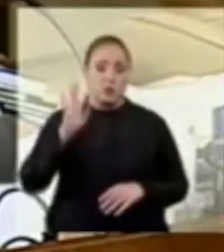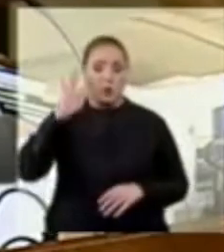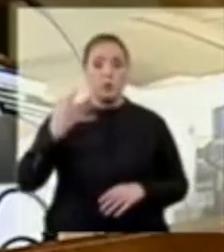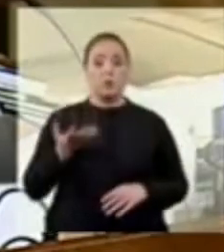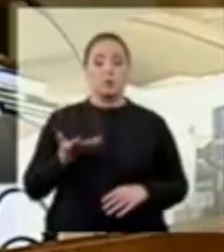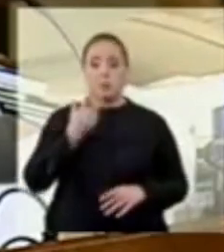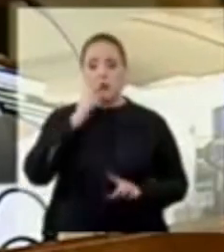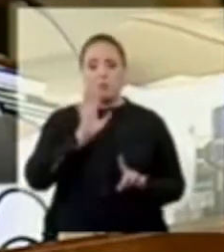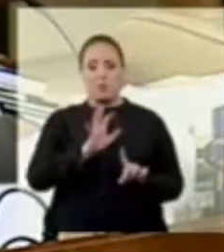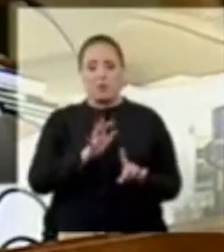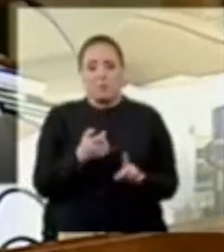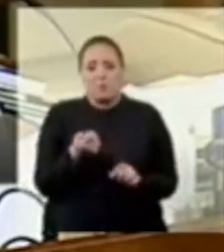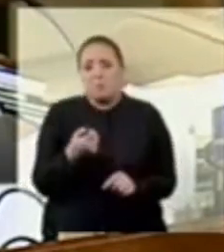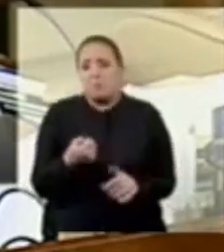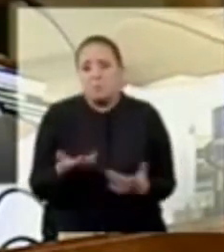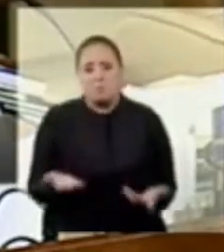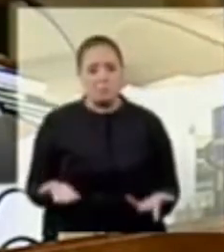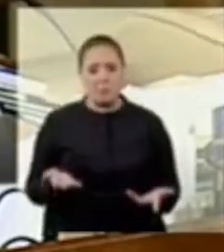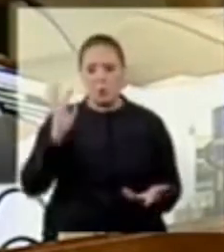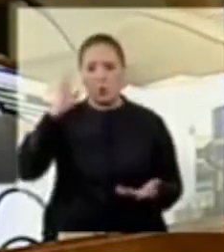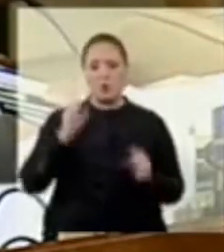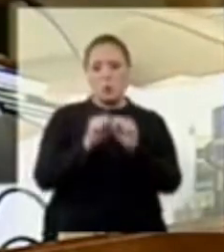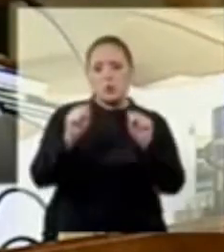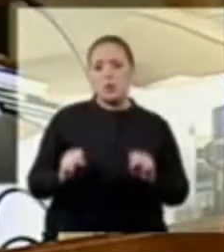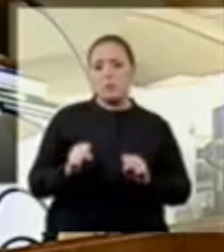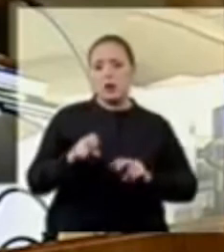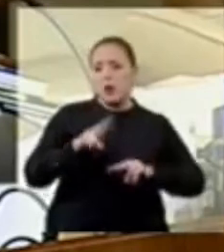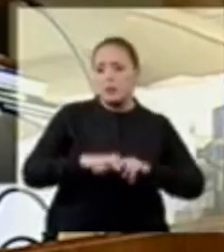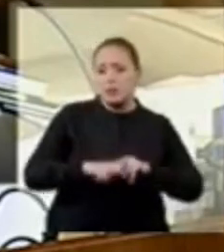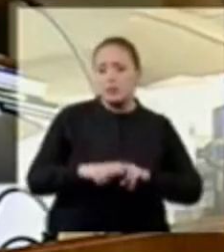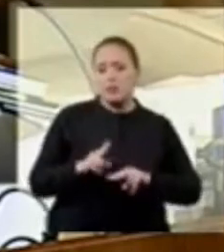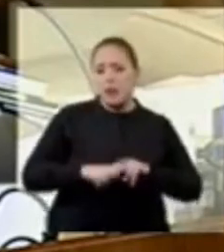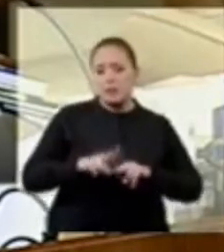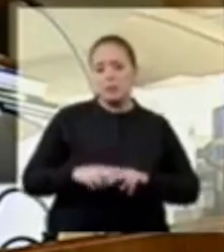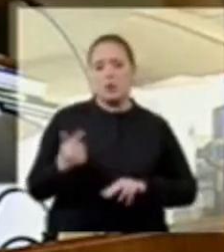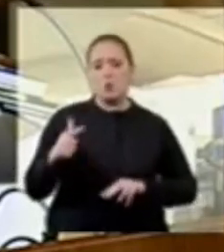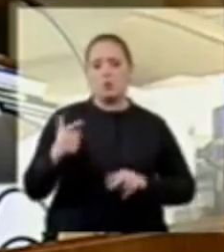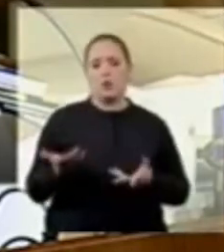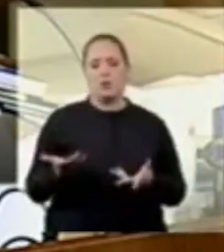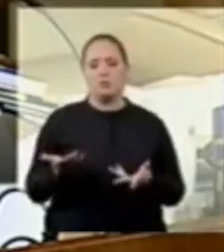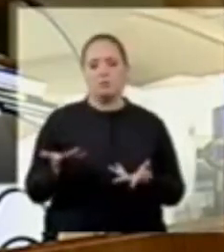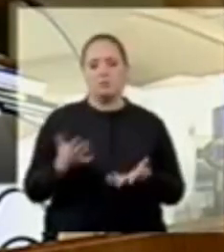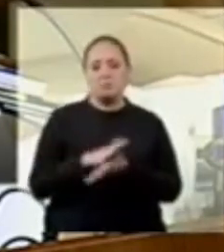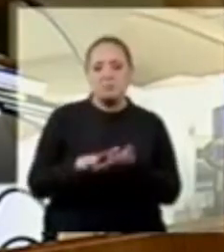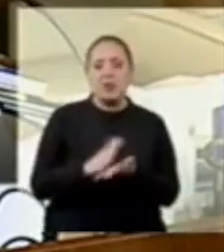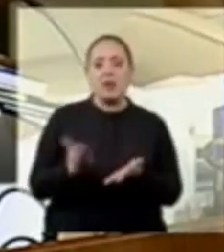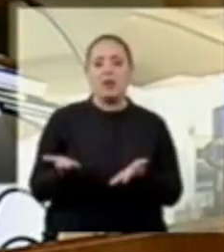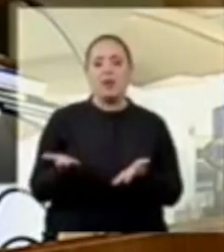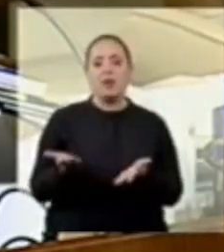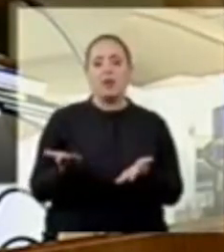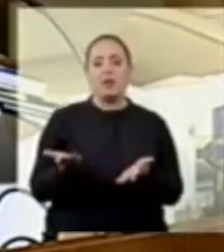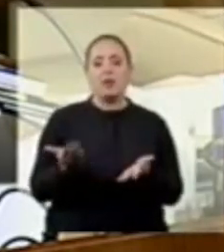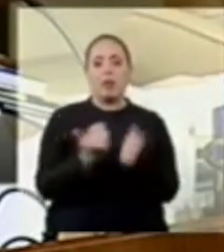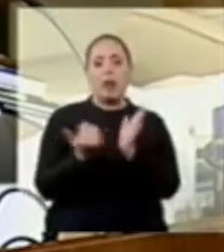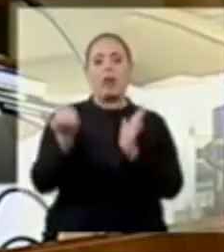mínimo sobre o sistema carcerário não houve aumento do índice de encarceramento